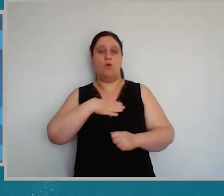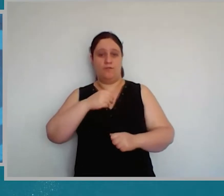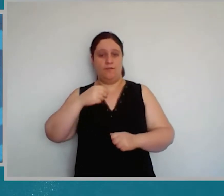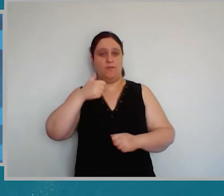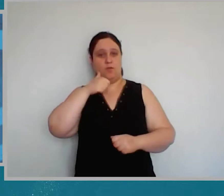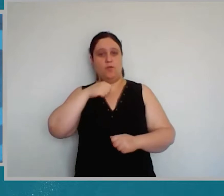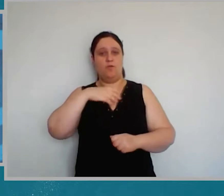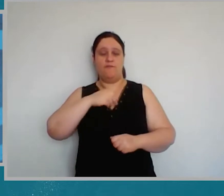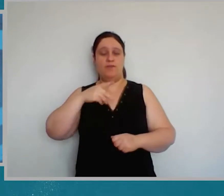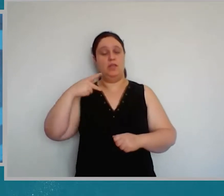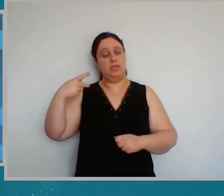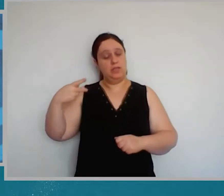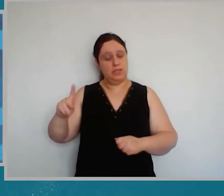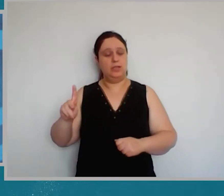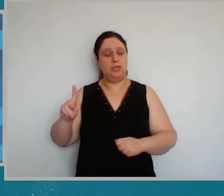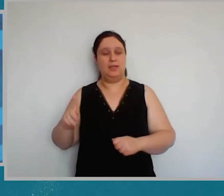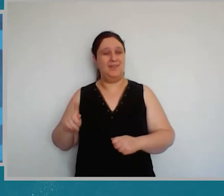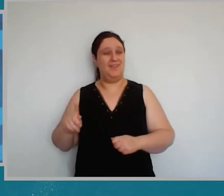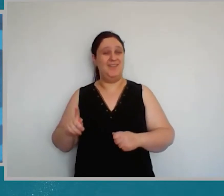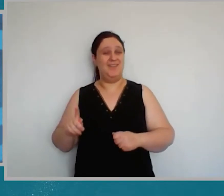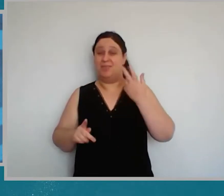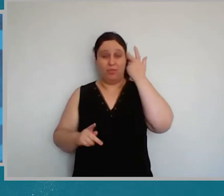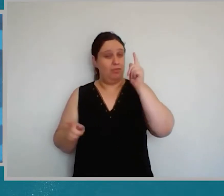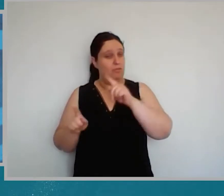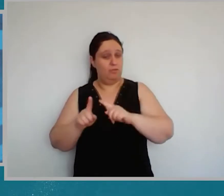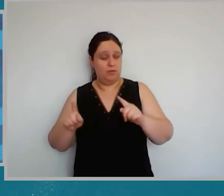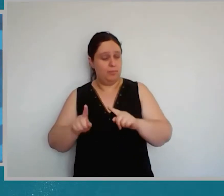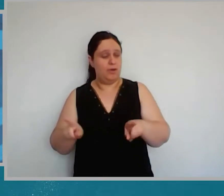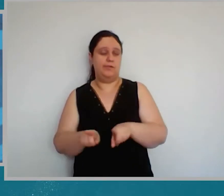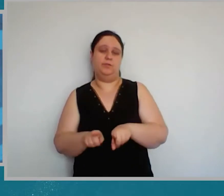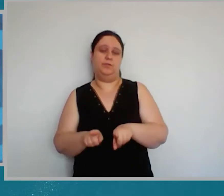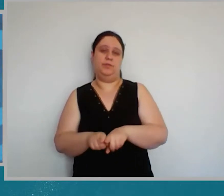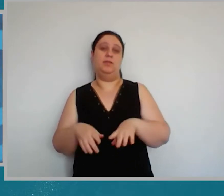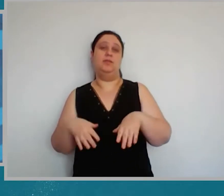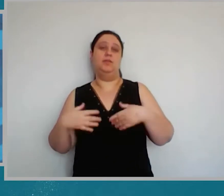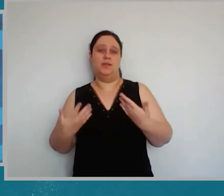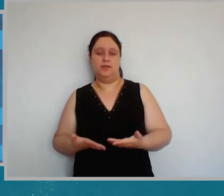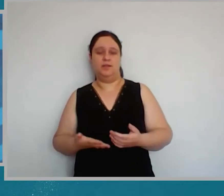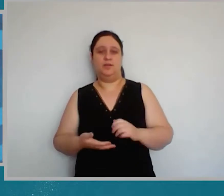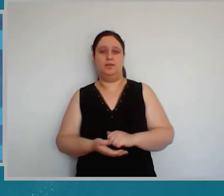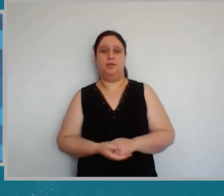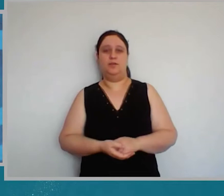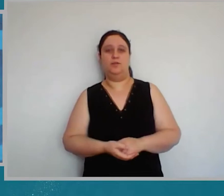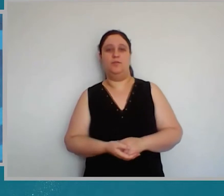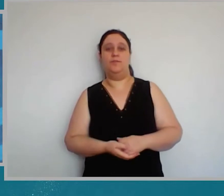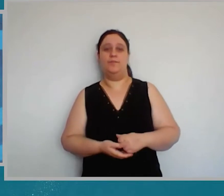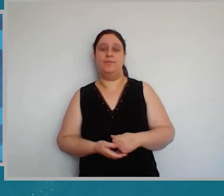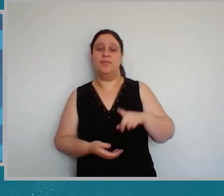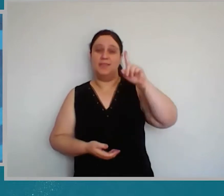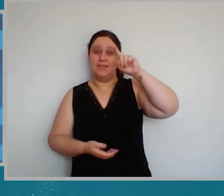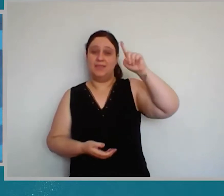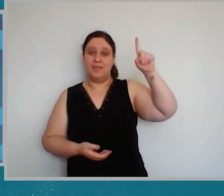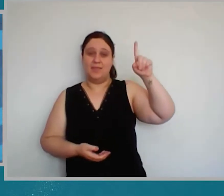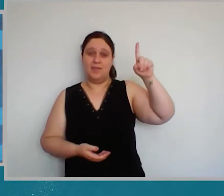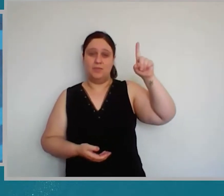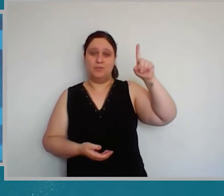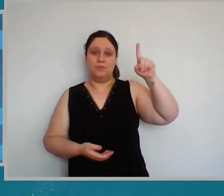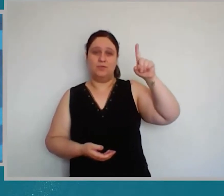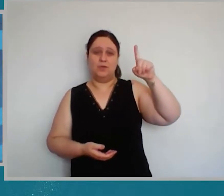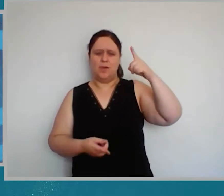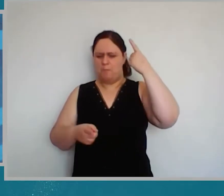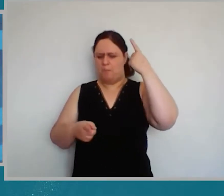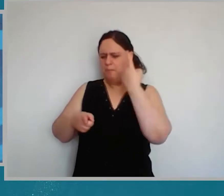na Bíblia, Deus havia ordenado que aos moabitas não eram